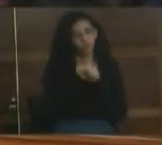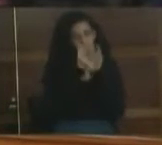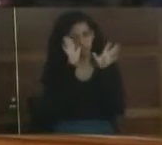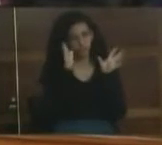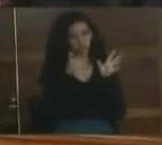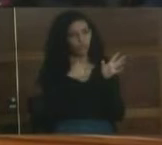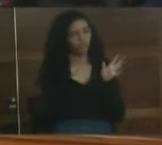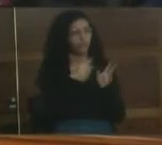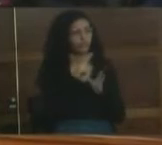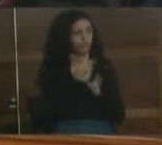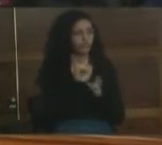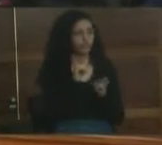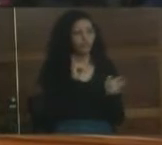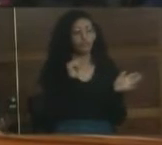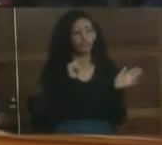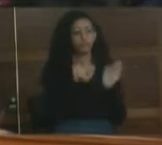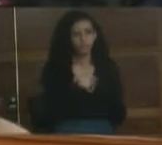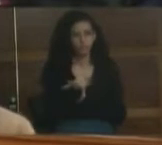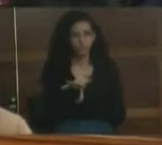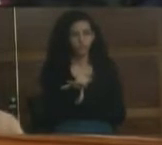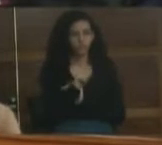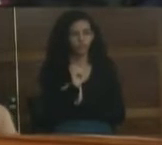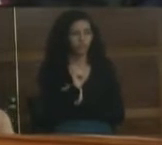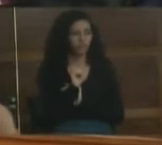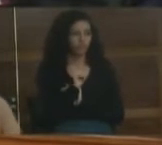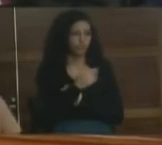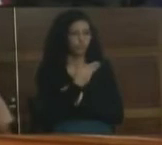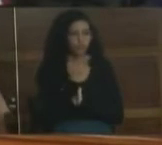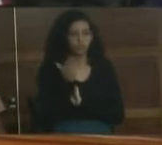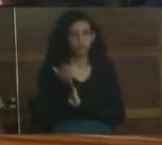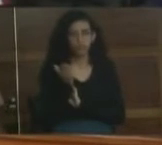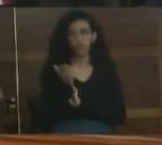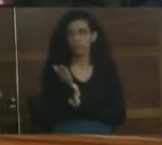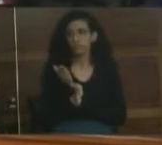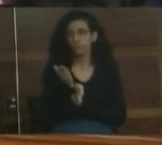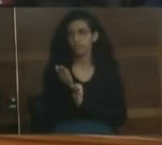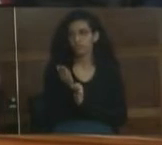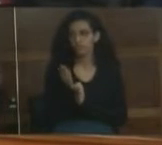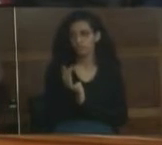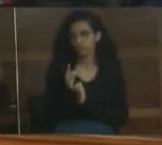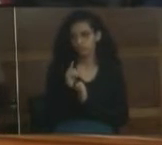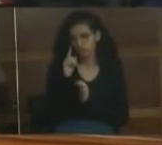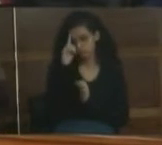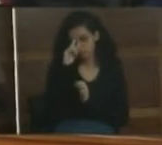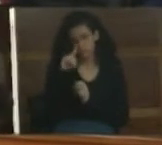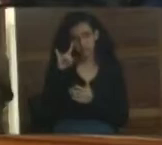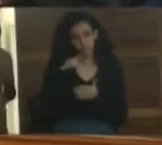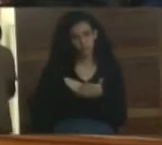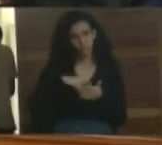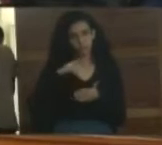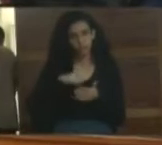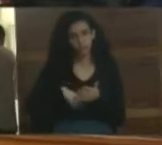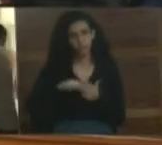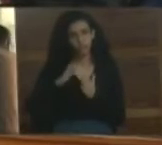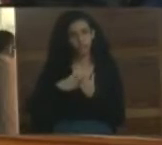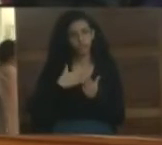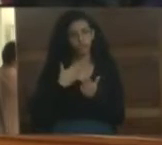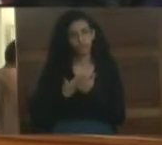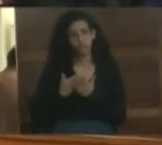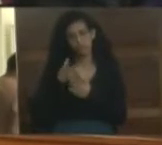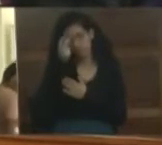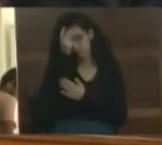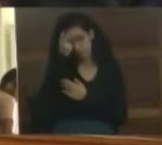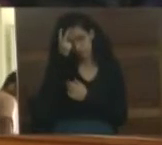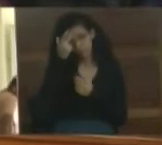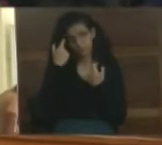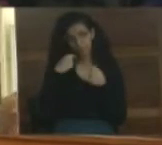que eu vou fazer todos os meus questionamentos e aqueles que forem colocados aqui pelos senhores e senhoras através do documento oficial que um requerimento onde a prefeitura